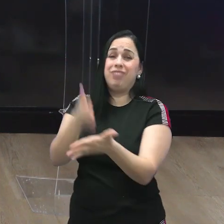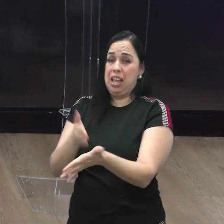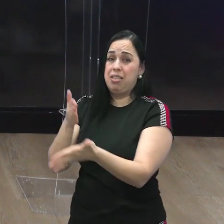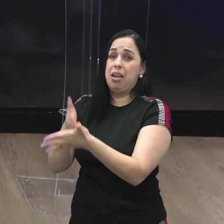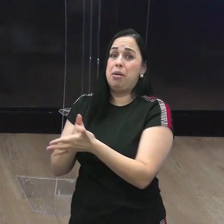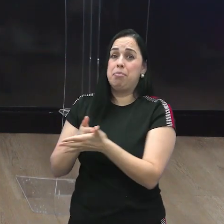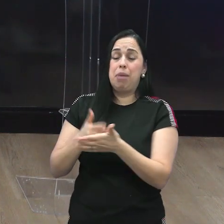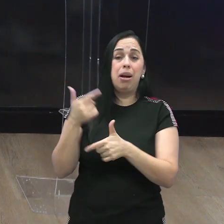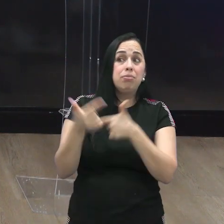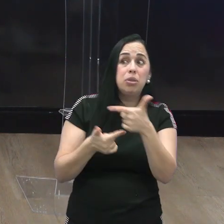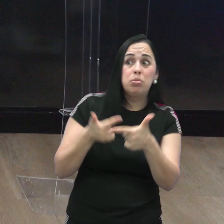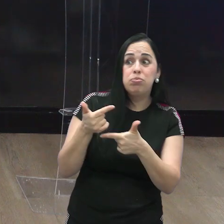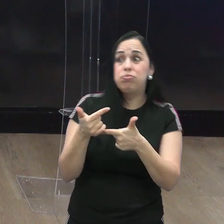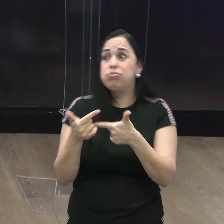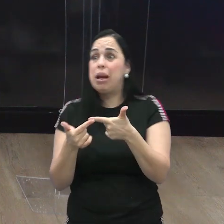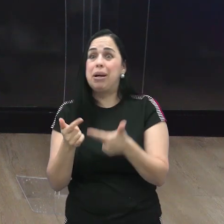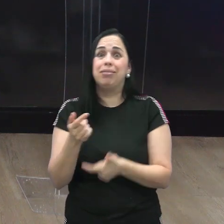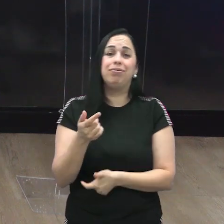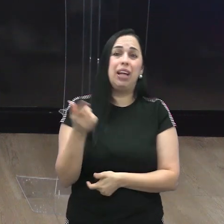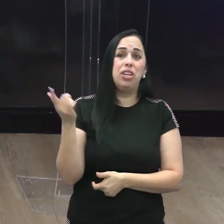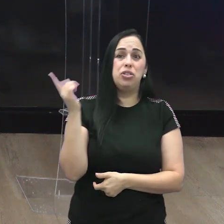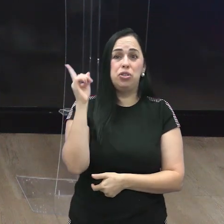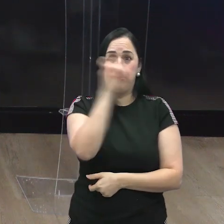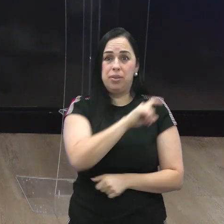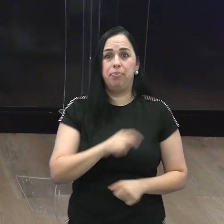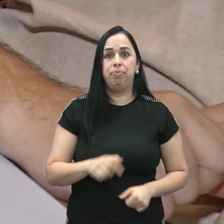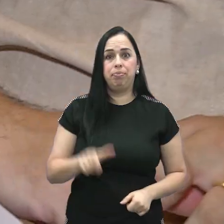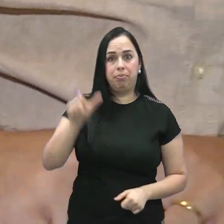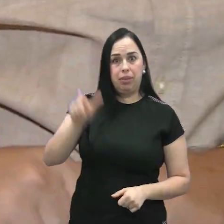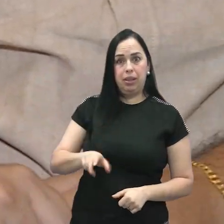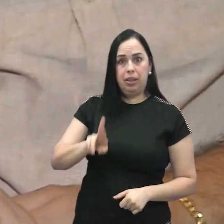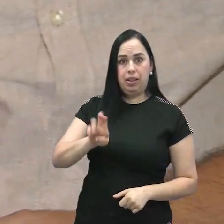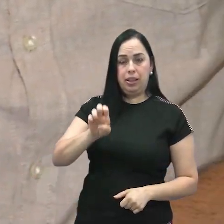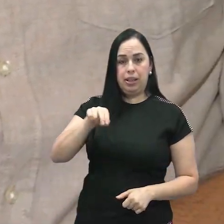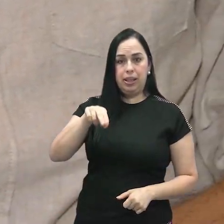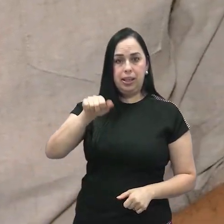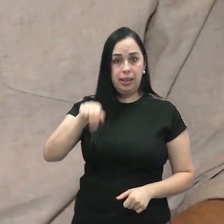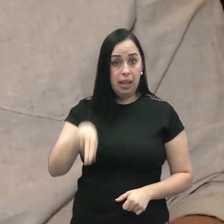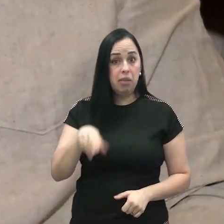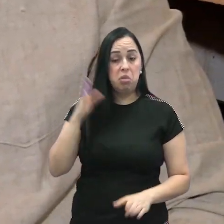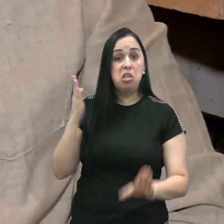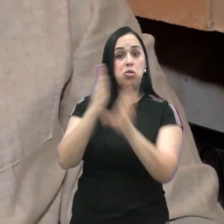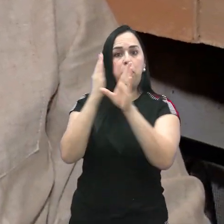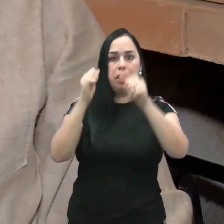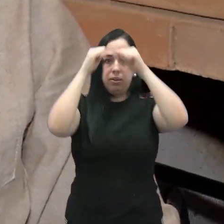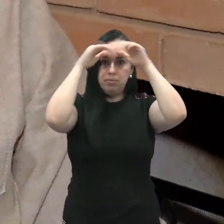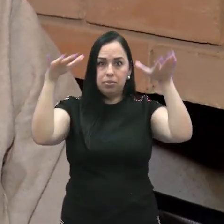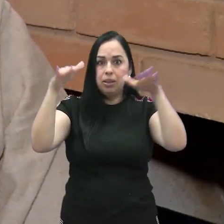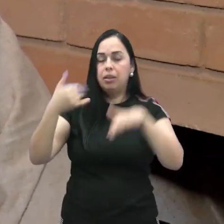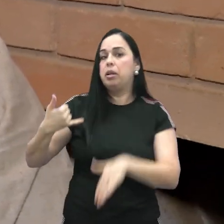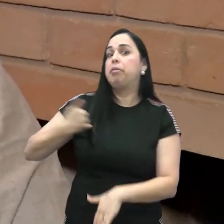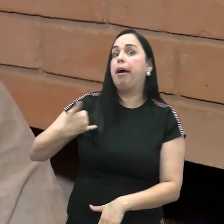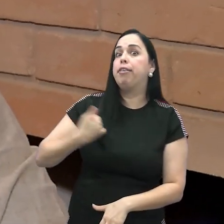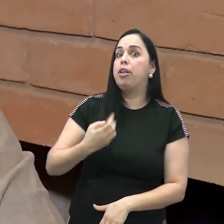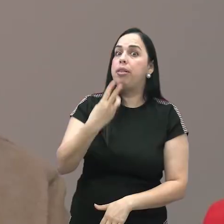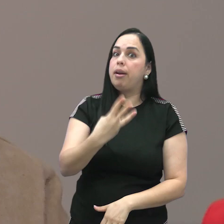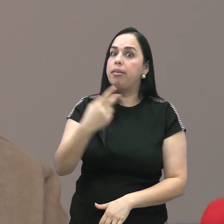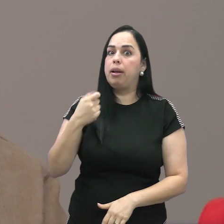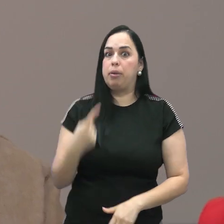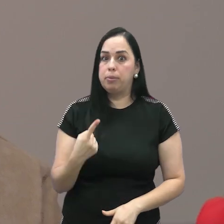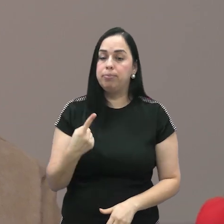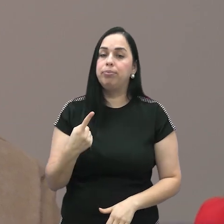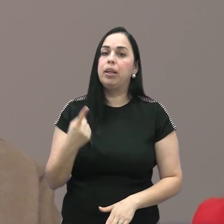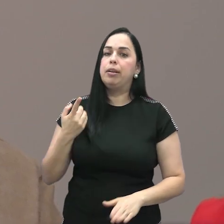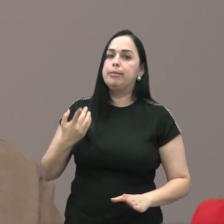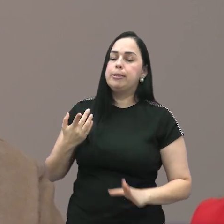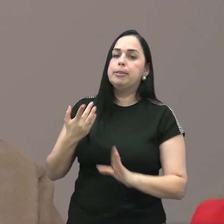tem dificuldade para encontrar oportunidades. O Renan descobriu que tem transtorno do espectro autista aos